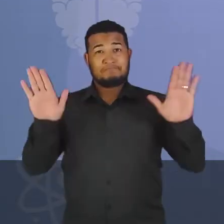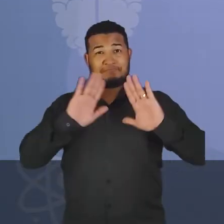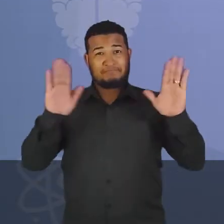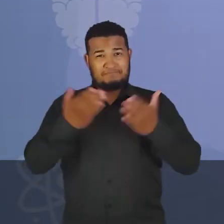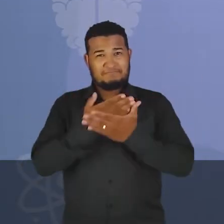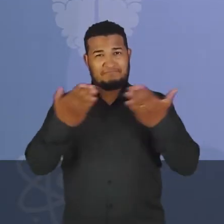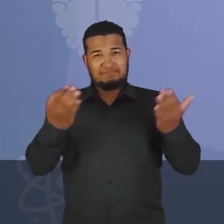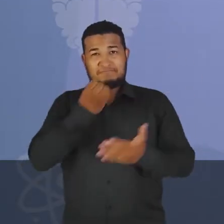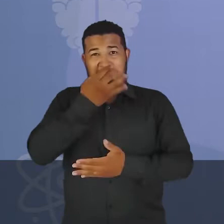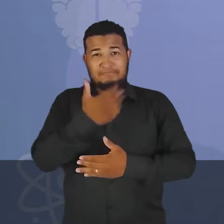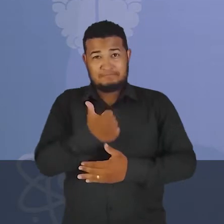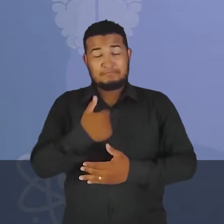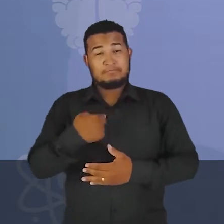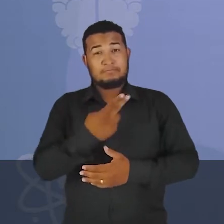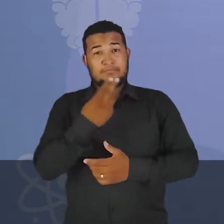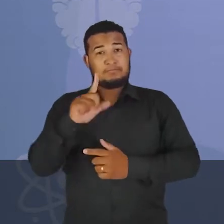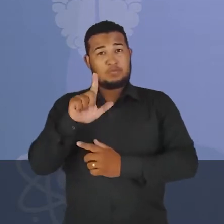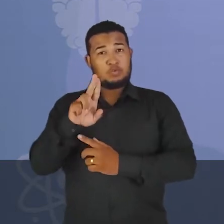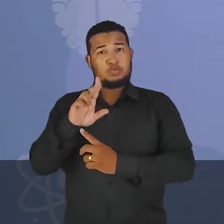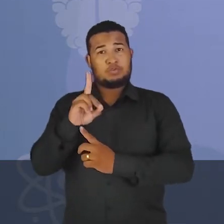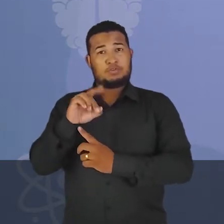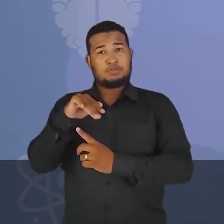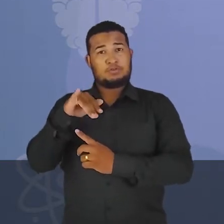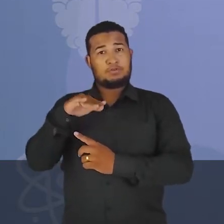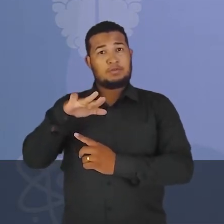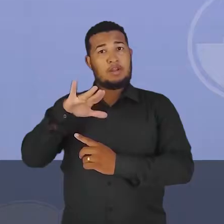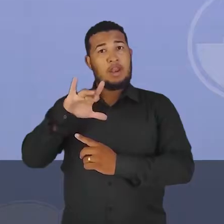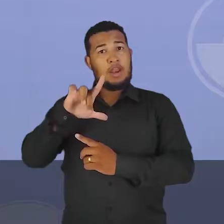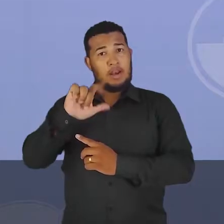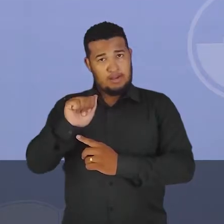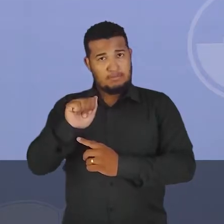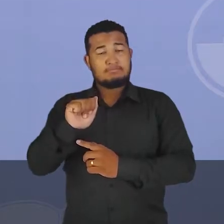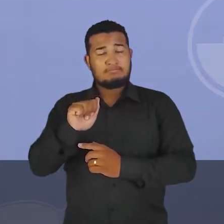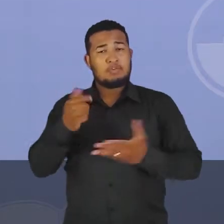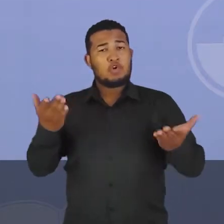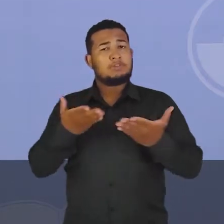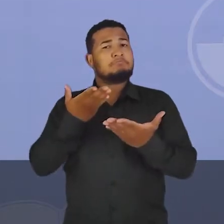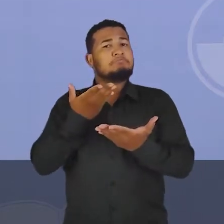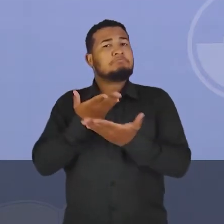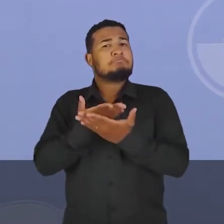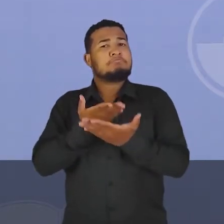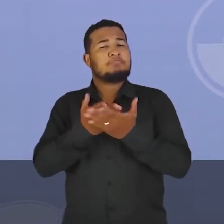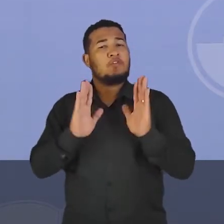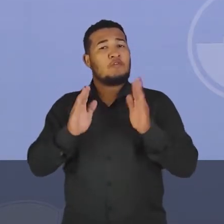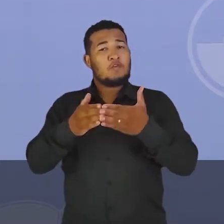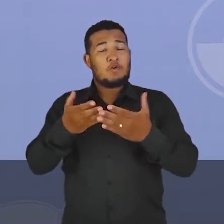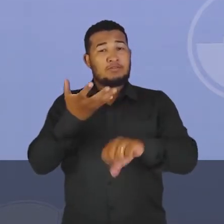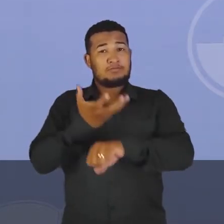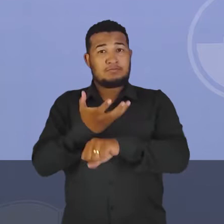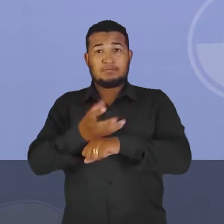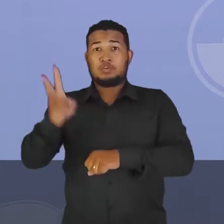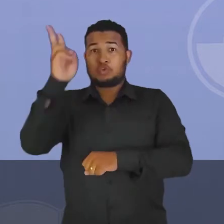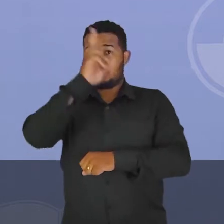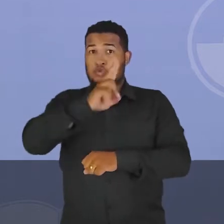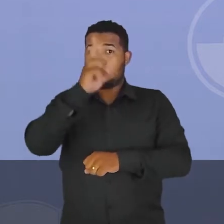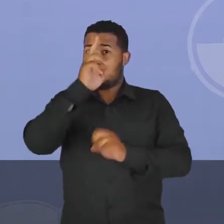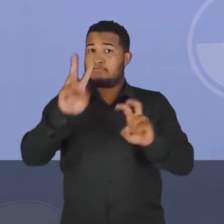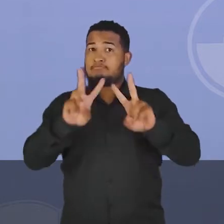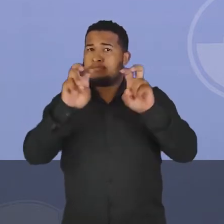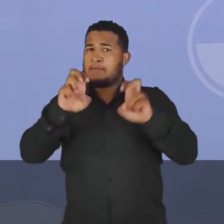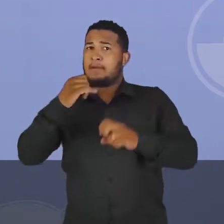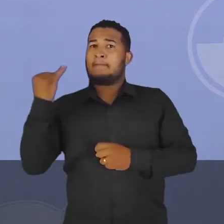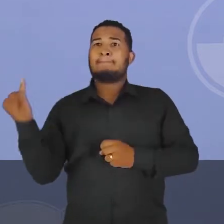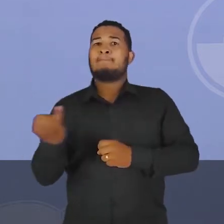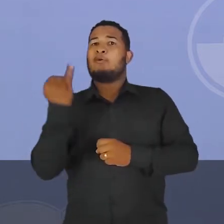Olá pessoal, tudo bem? Eu sou Ludmila Calimã, professora de História, e a nossa aula de hoje é um tema super importante,